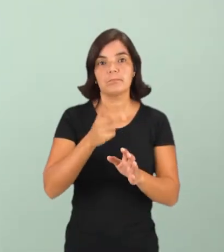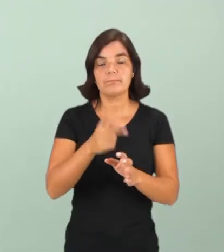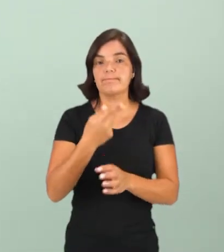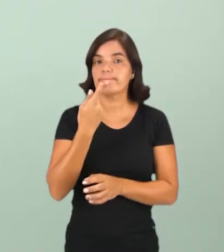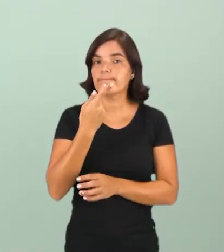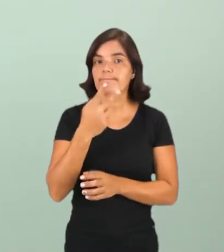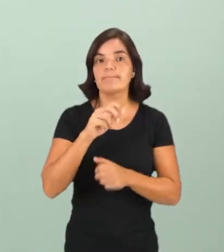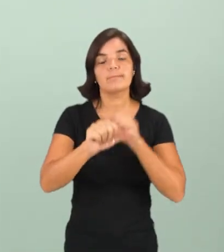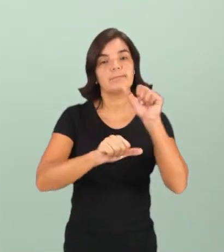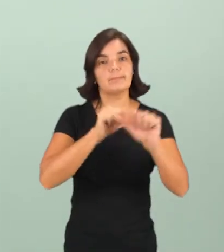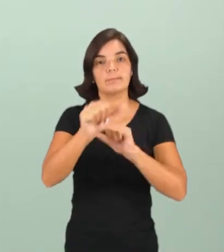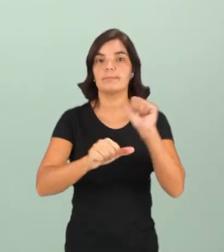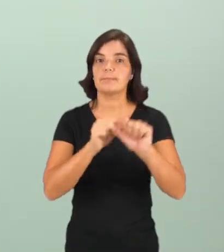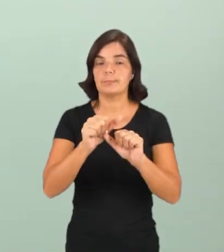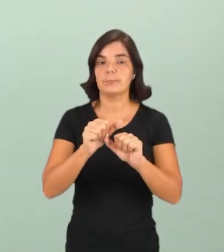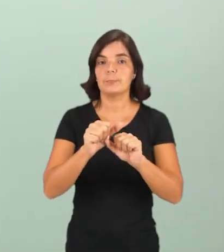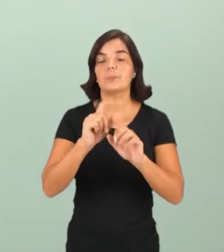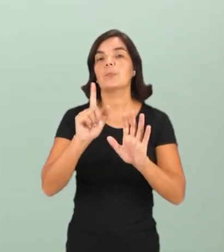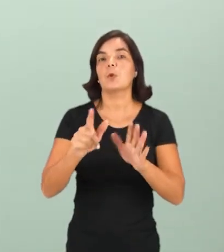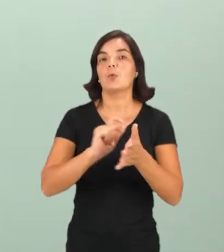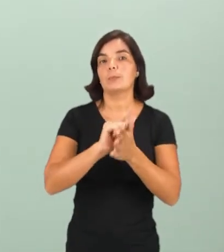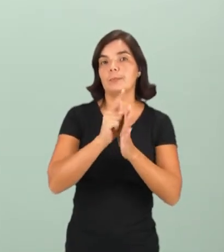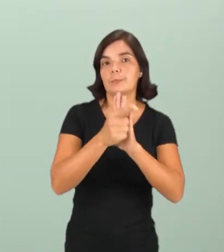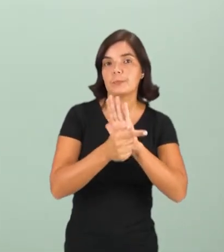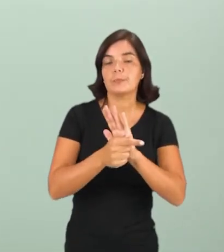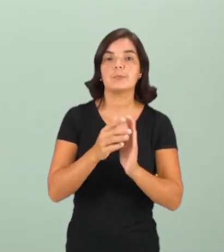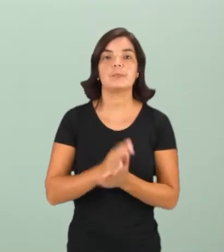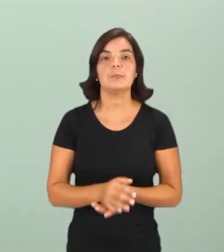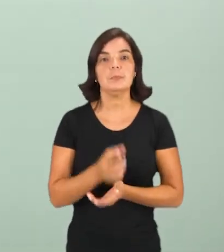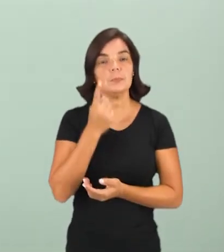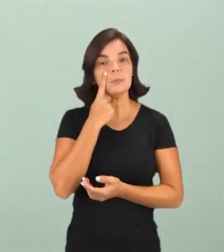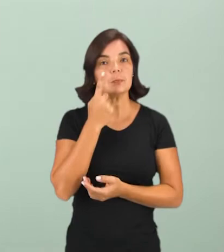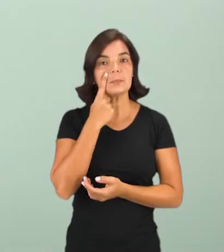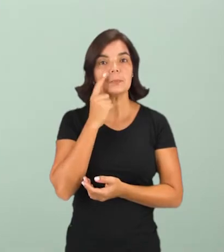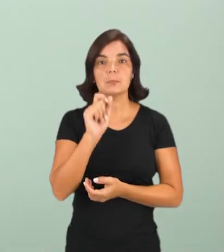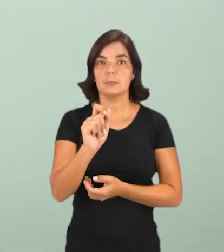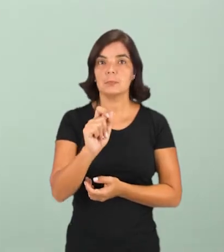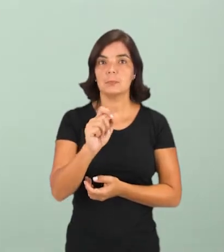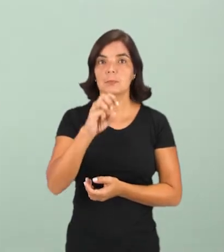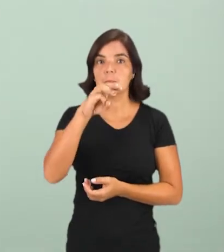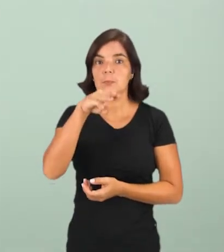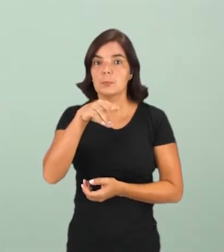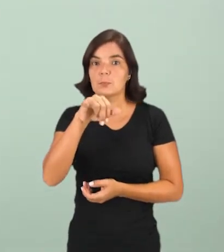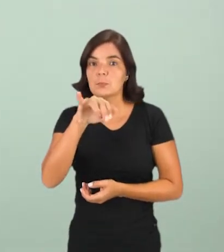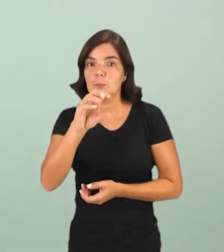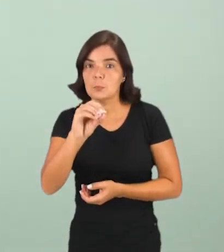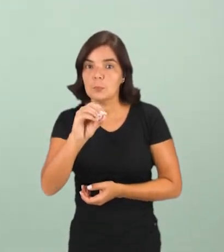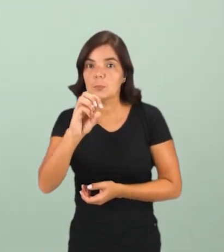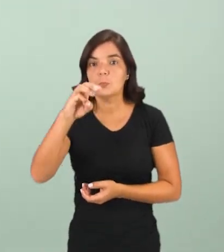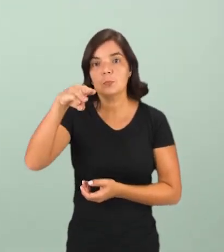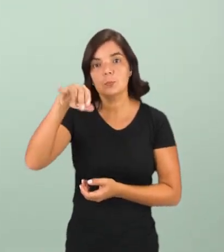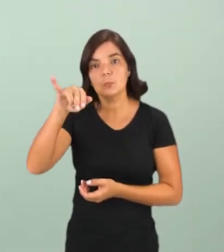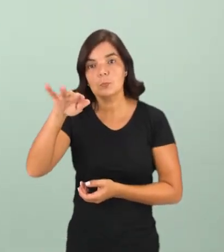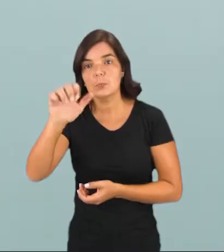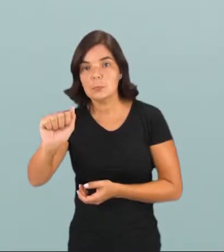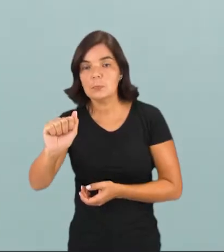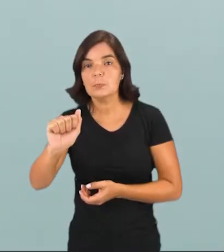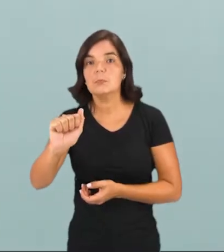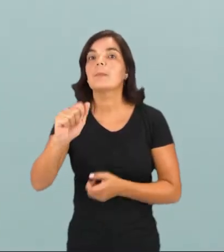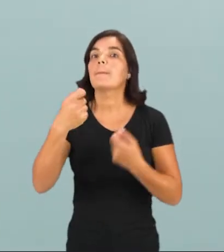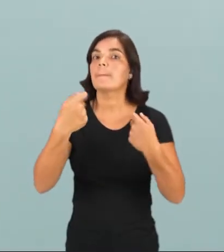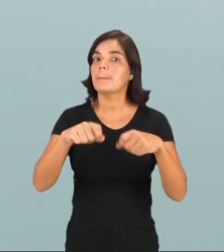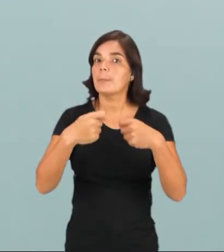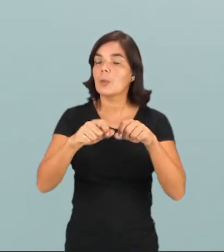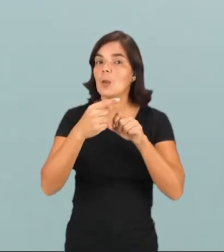pronúncia, só mudando aí o nosso gênero. Uma observação é que mio e mia necessita um